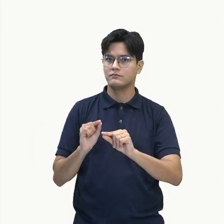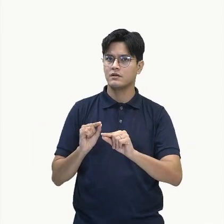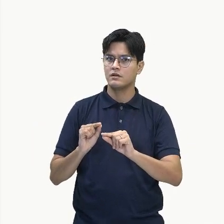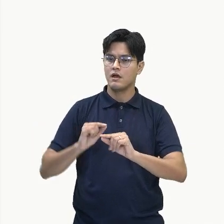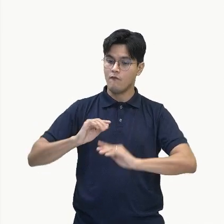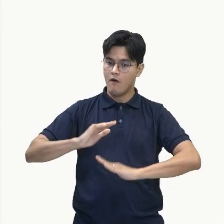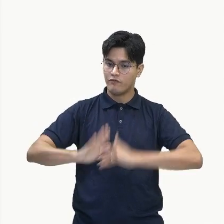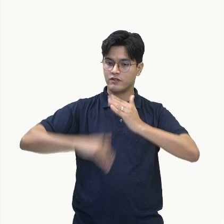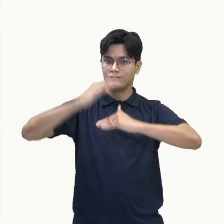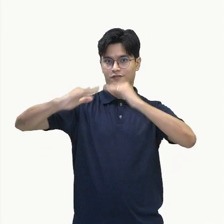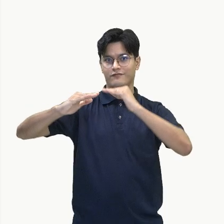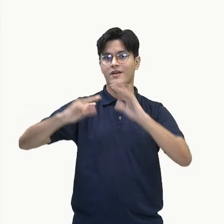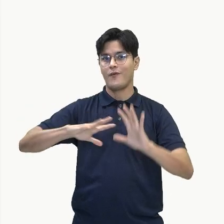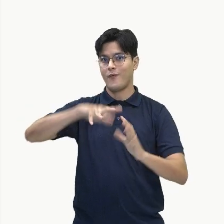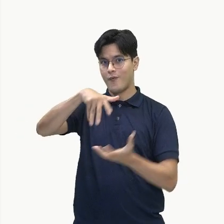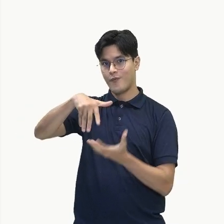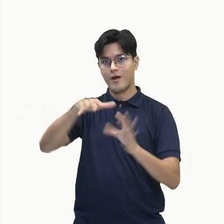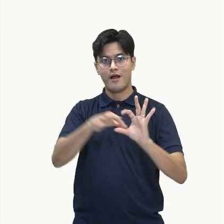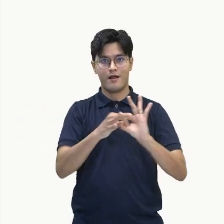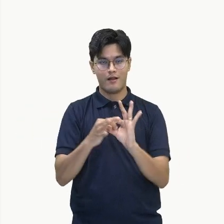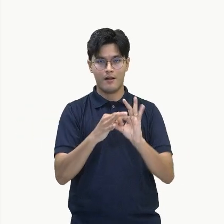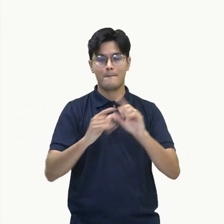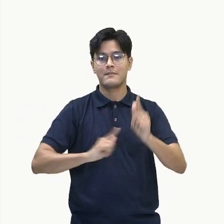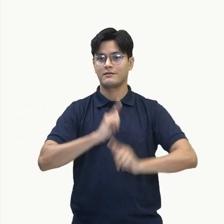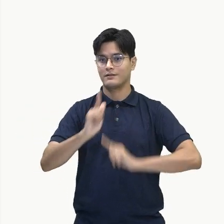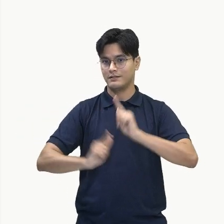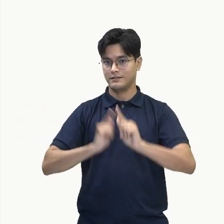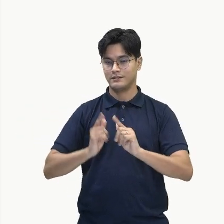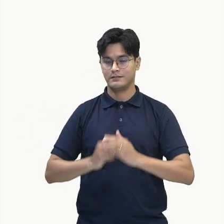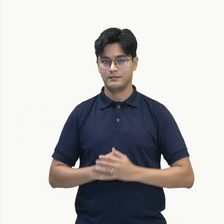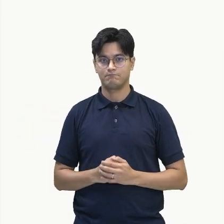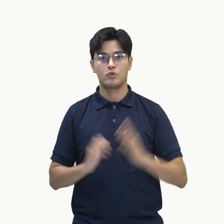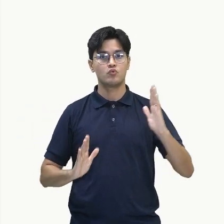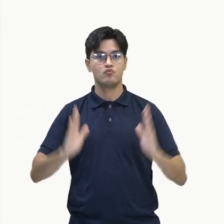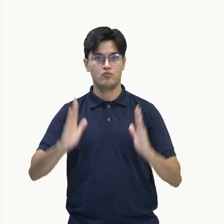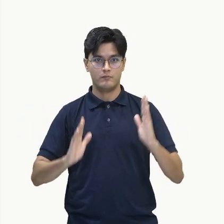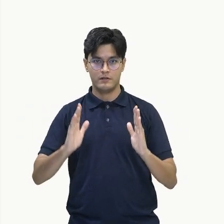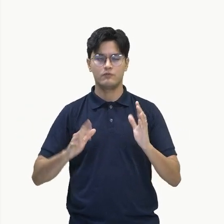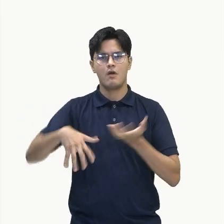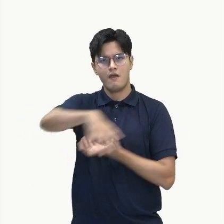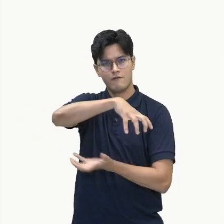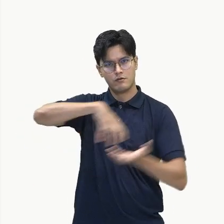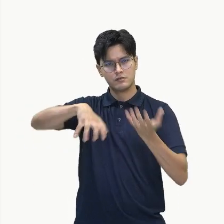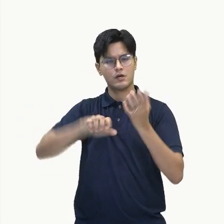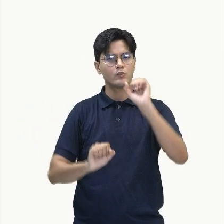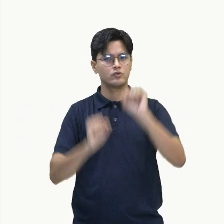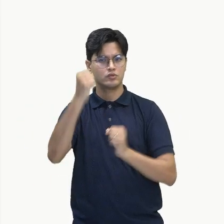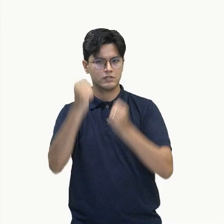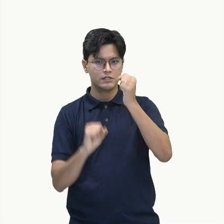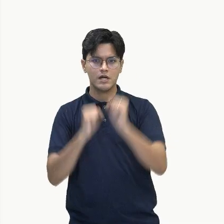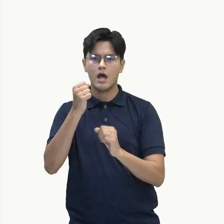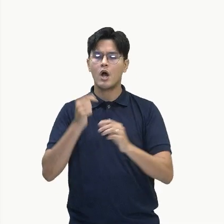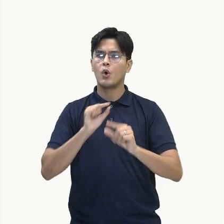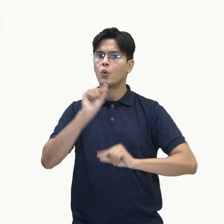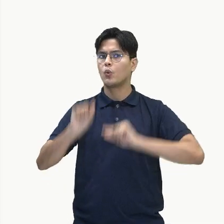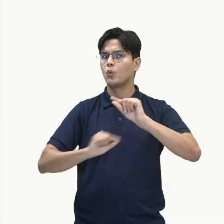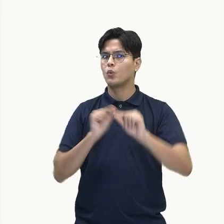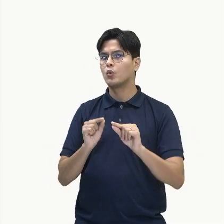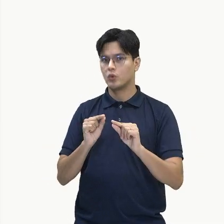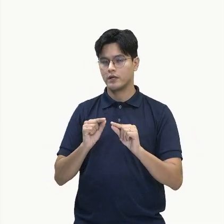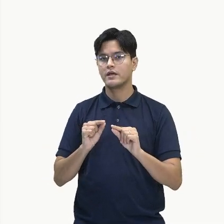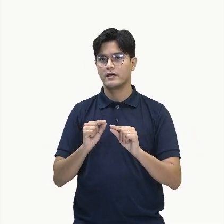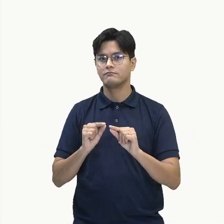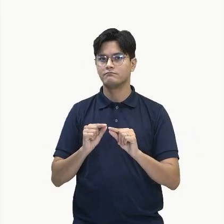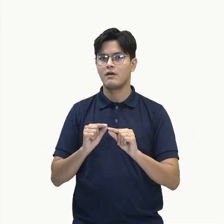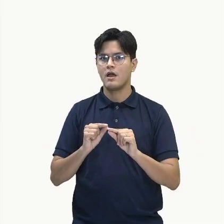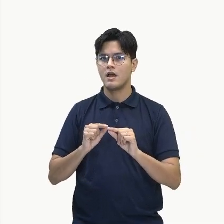revoluções industriais, a gente tem a globalização se intensificando, né, ela se torna ali mais